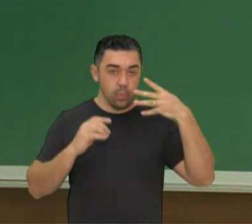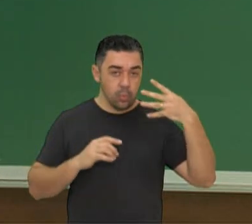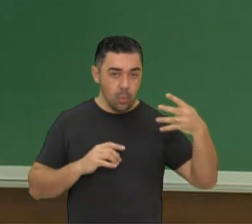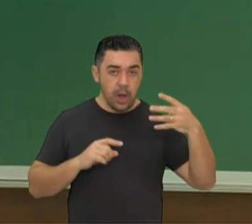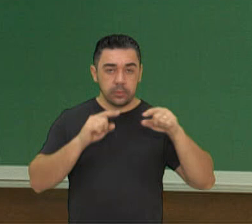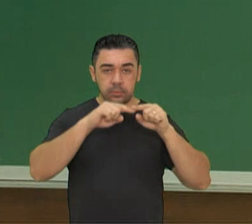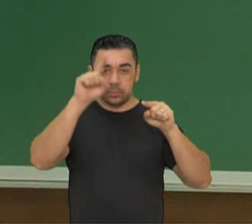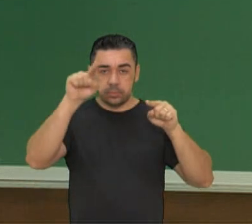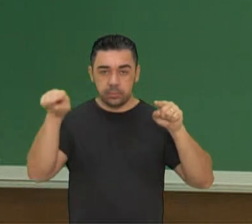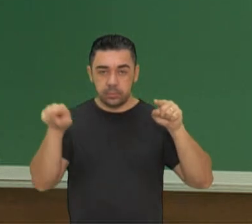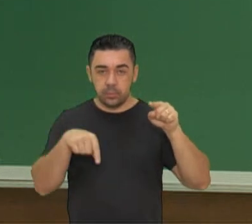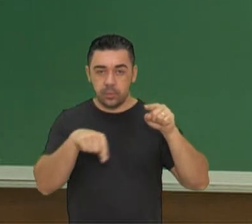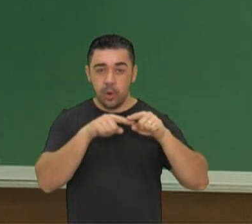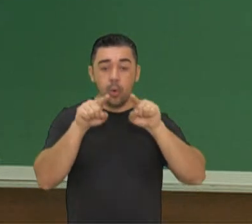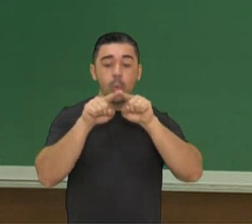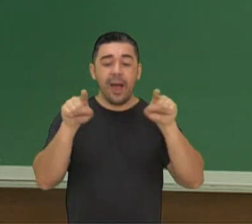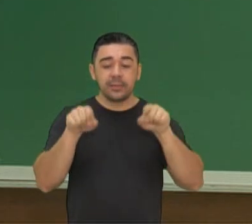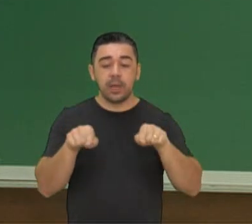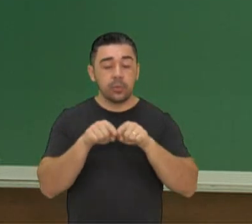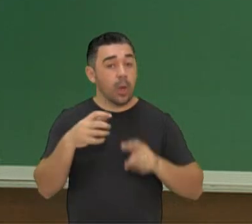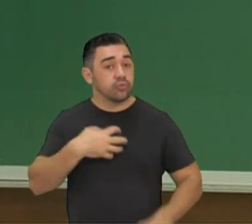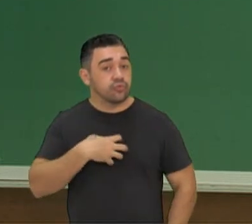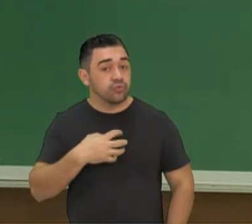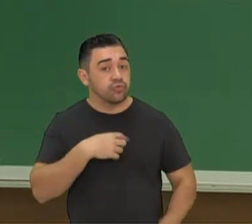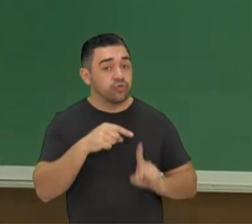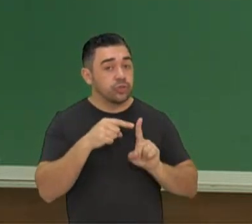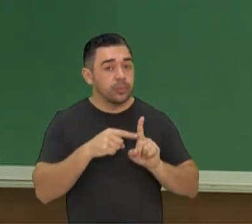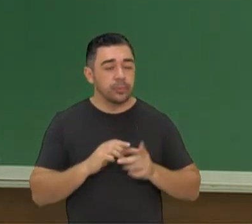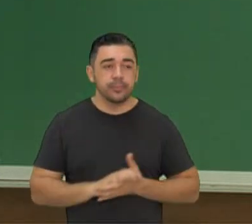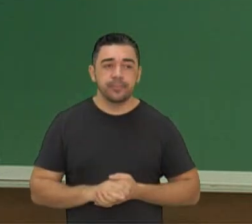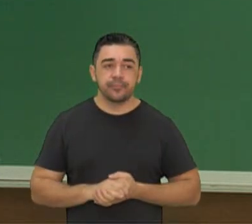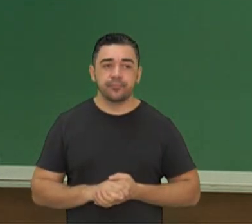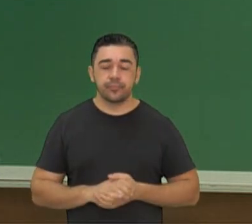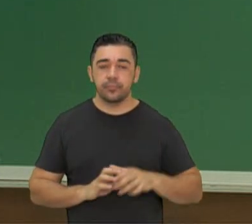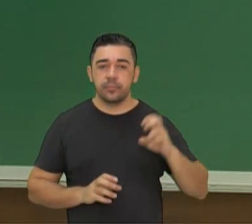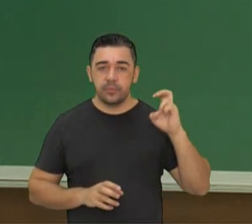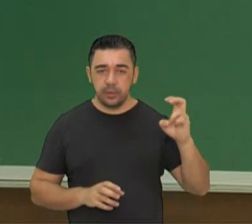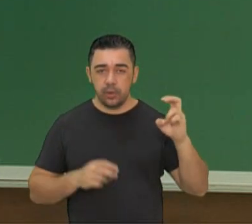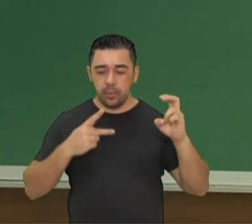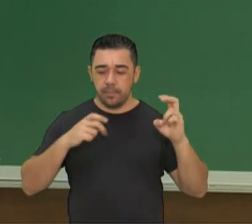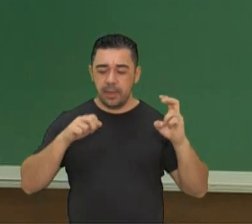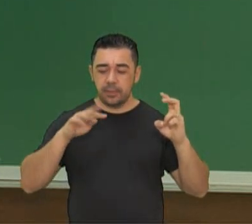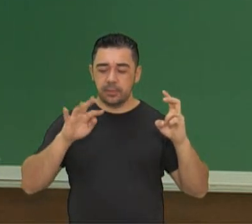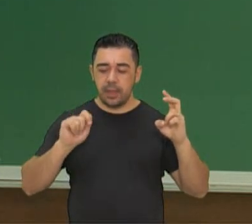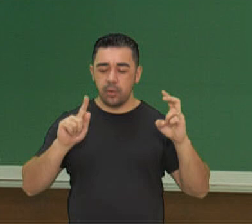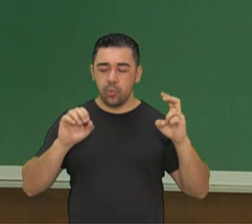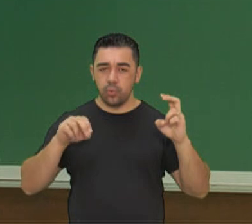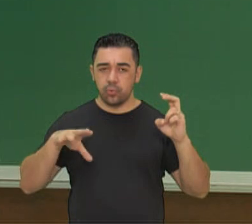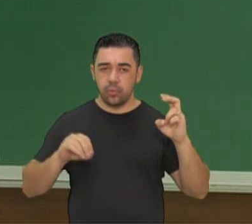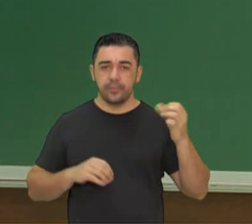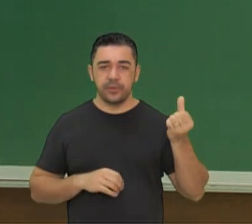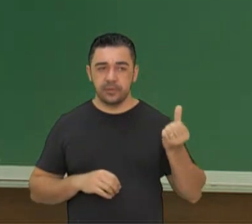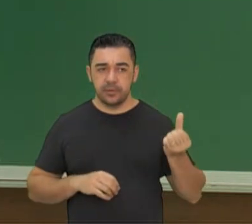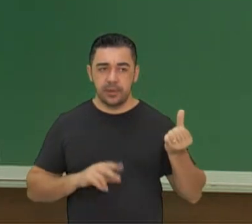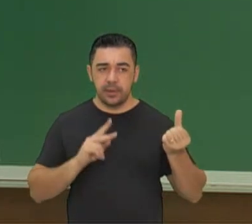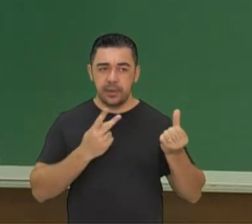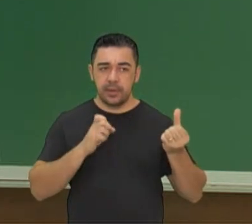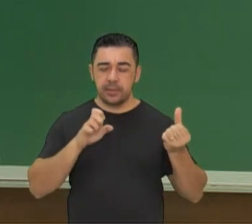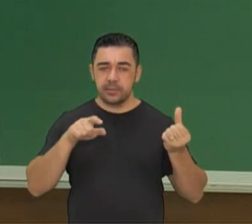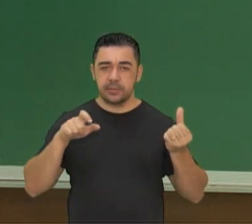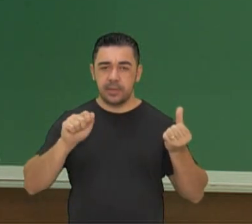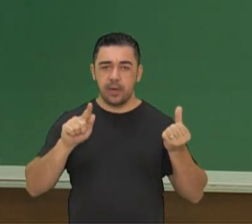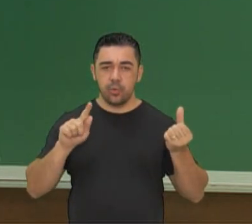O quadrado é um tipo de quadrilátero, que é um polígono de 4 lados. 5 lados é o pentágono, 6 lados é o